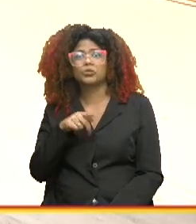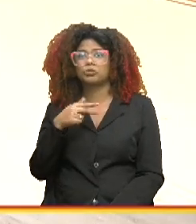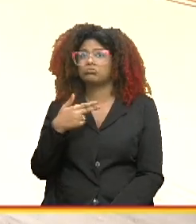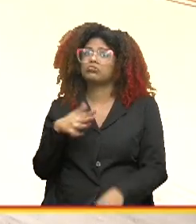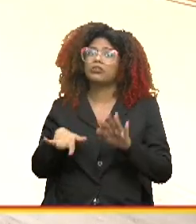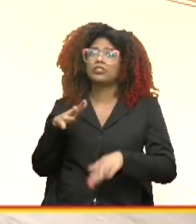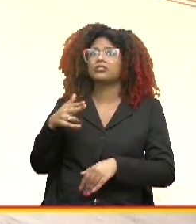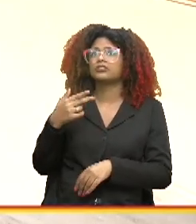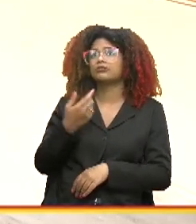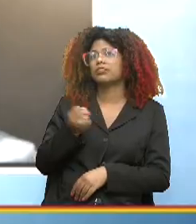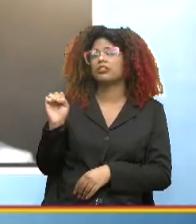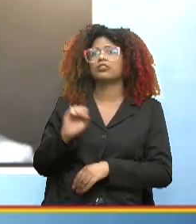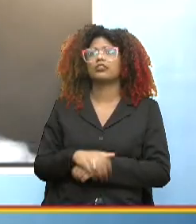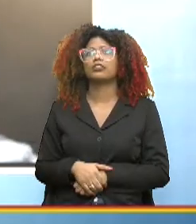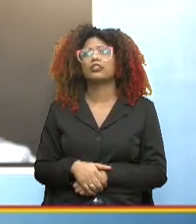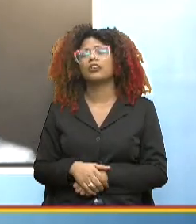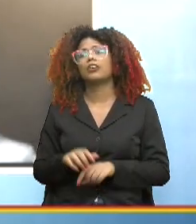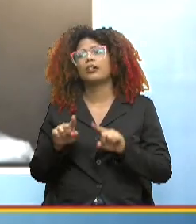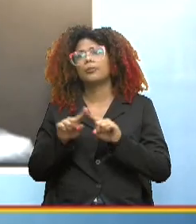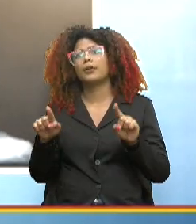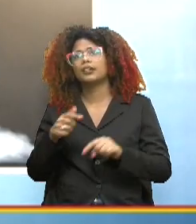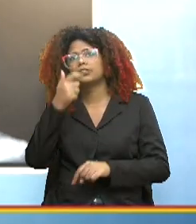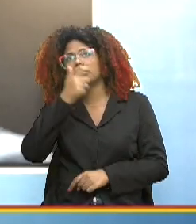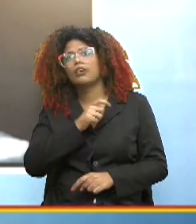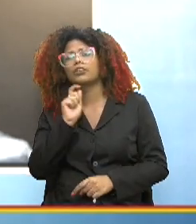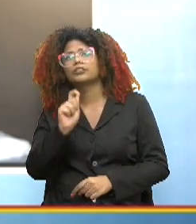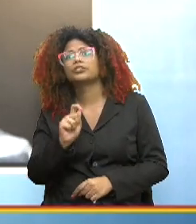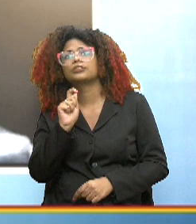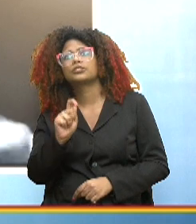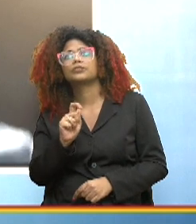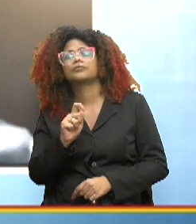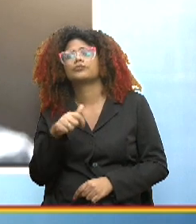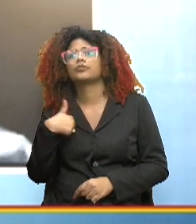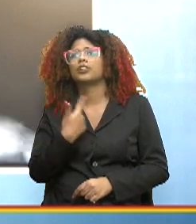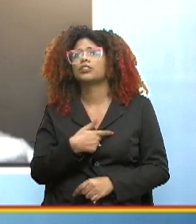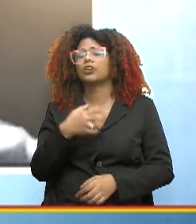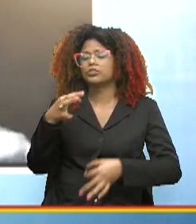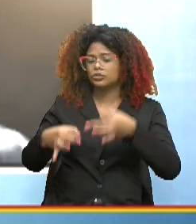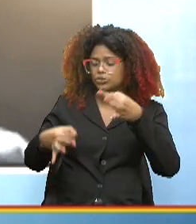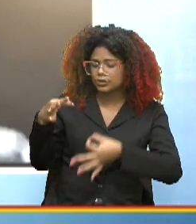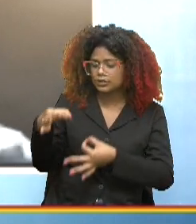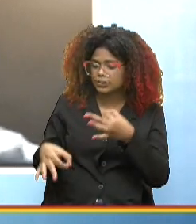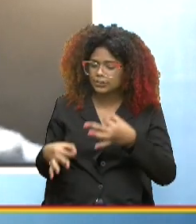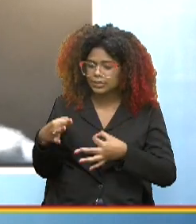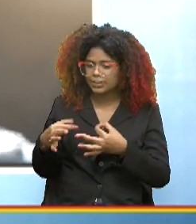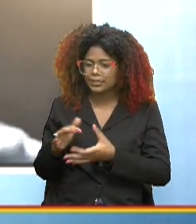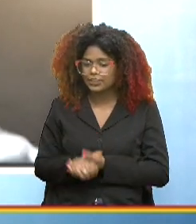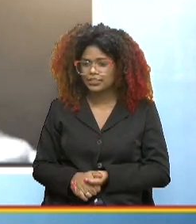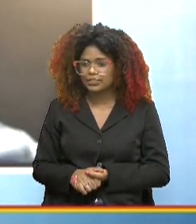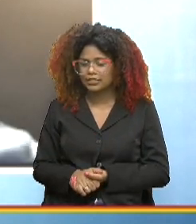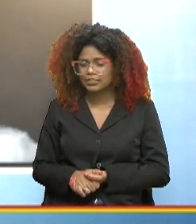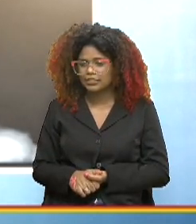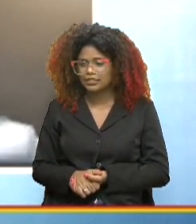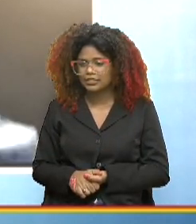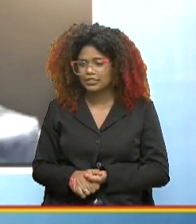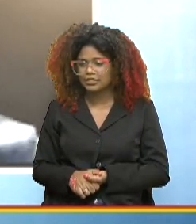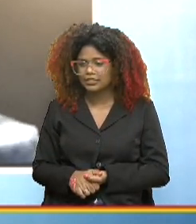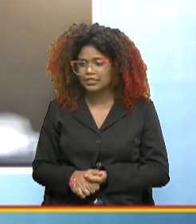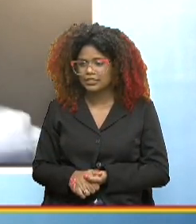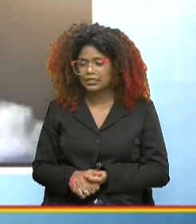mas eu eu penso que a nossa justiça a nossa justiça aqui é